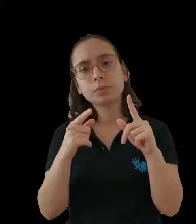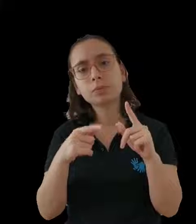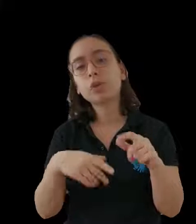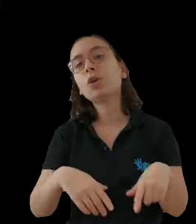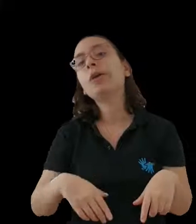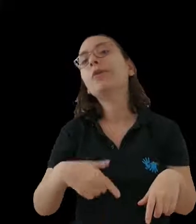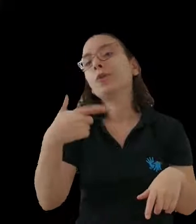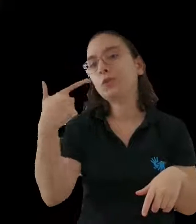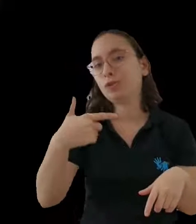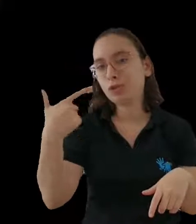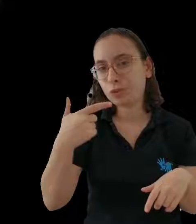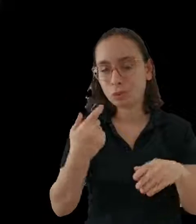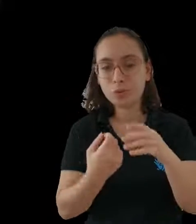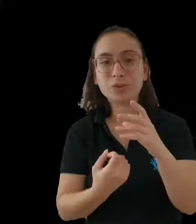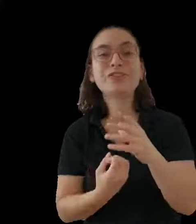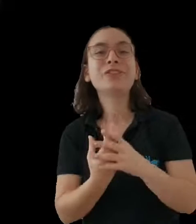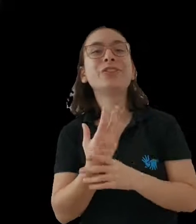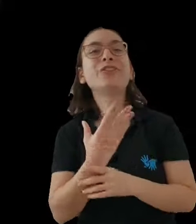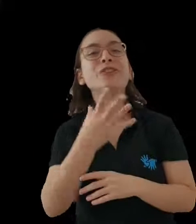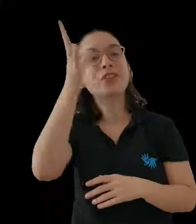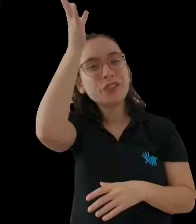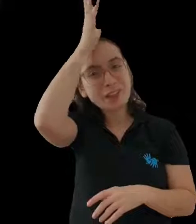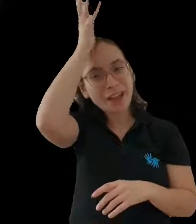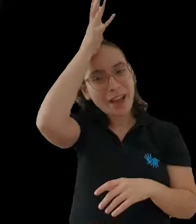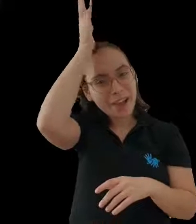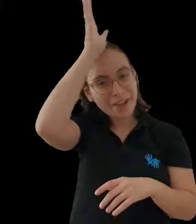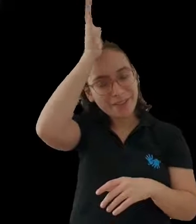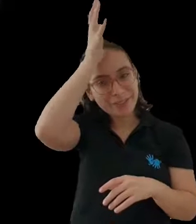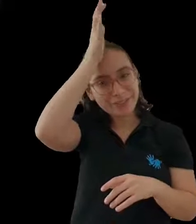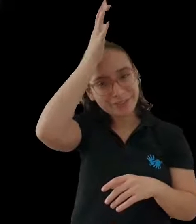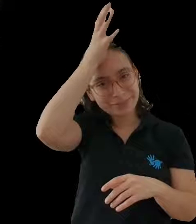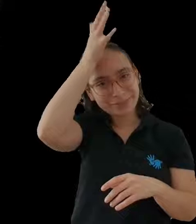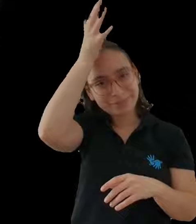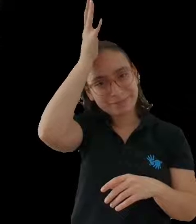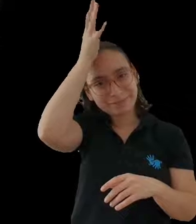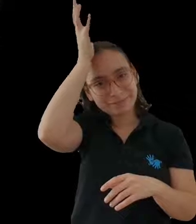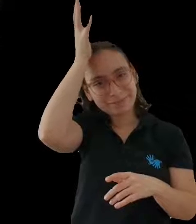hora que a gente mostra o segundo galo. Cadê o segundo galo?